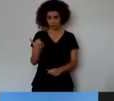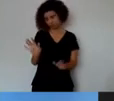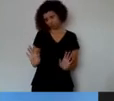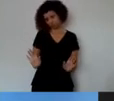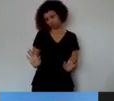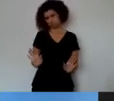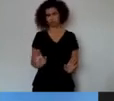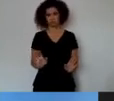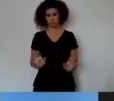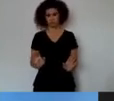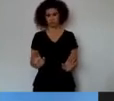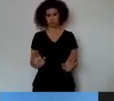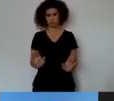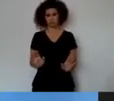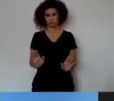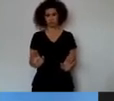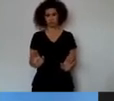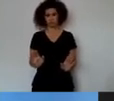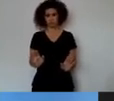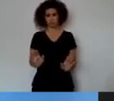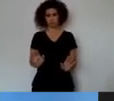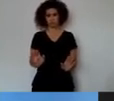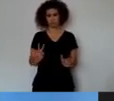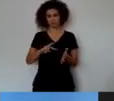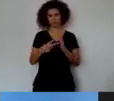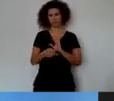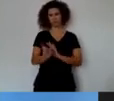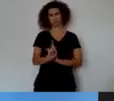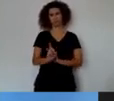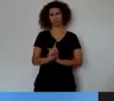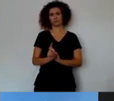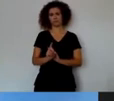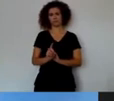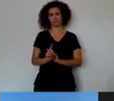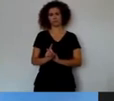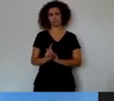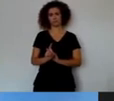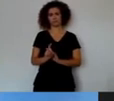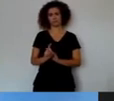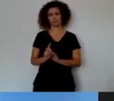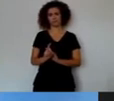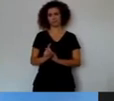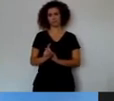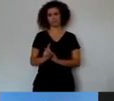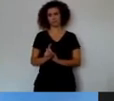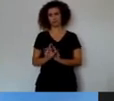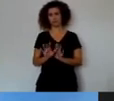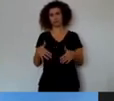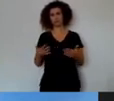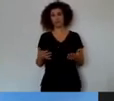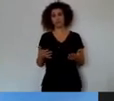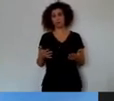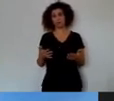necessariamente em termos numéricos, não tem garantia de que essa pessoa vai representar os interesses de quem teoricamente não está representando. E aí eu vou citar a